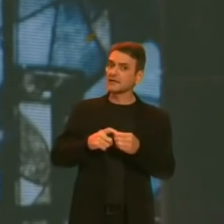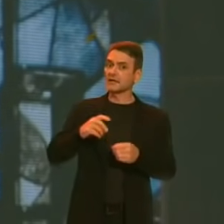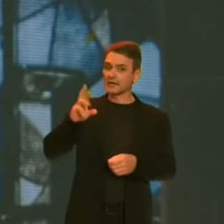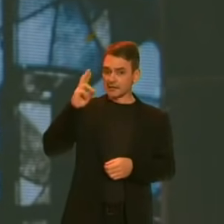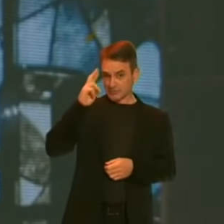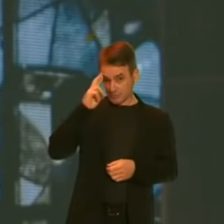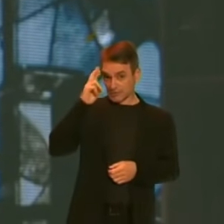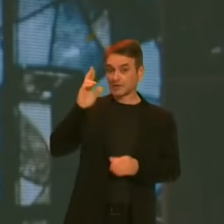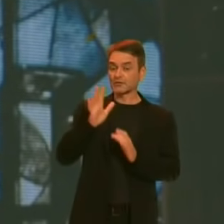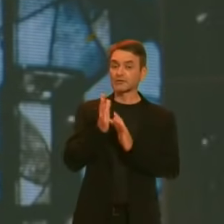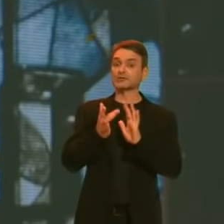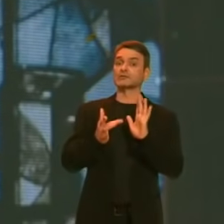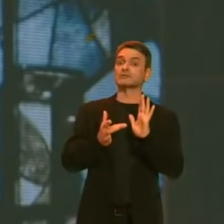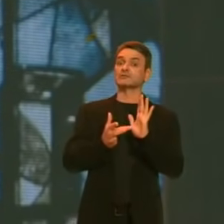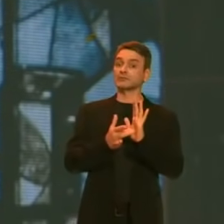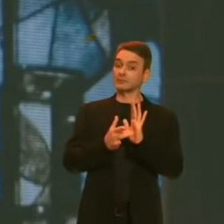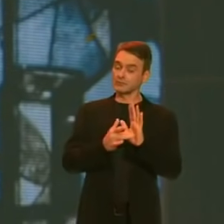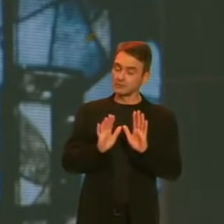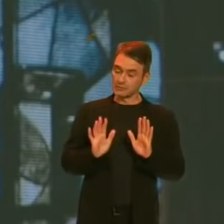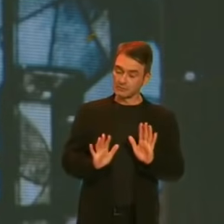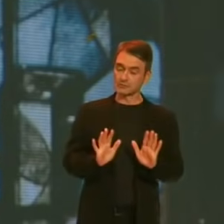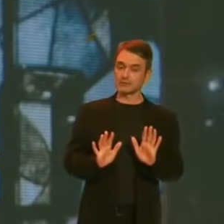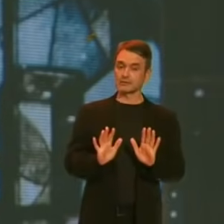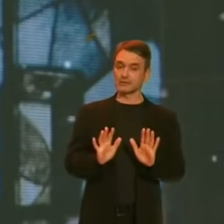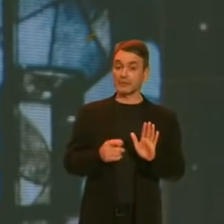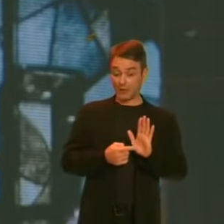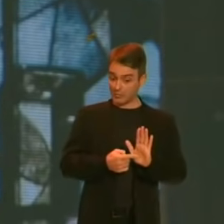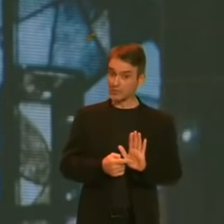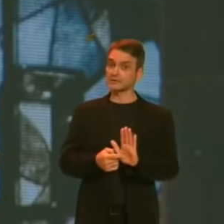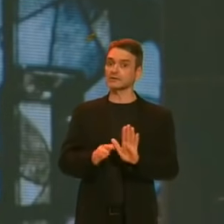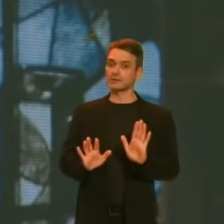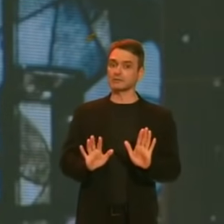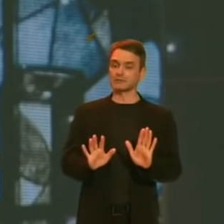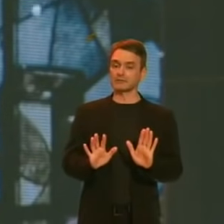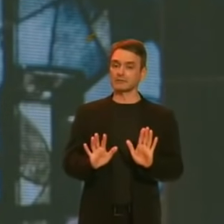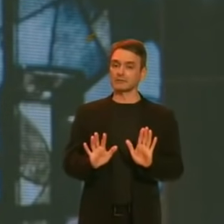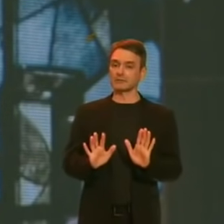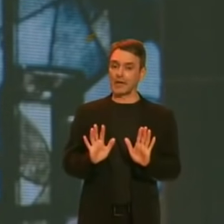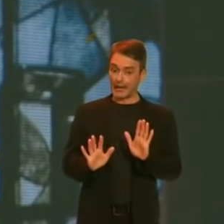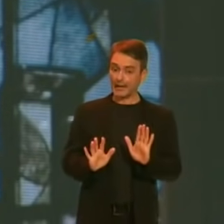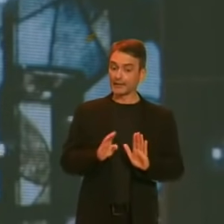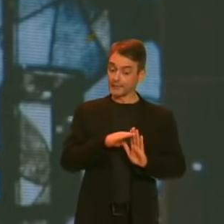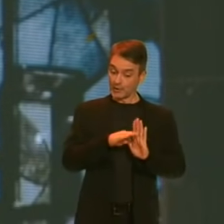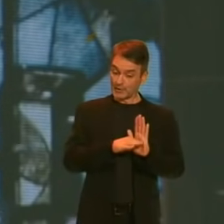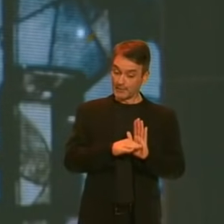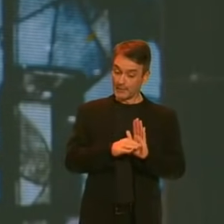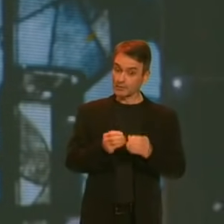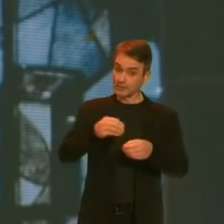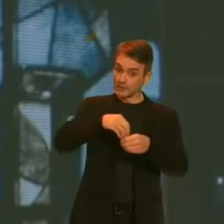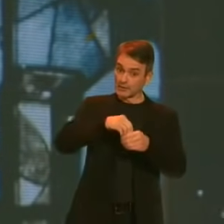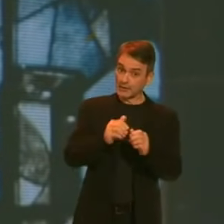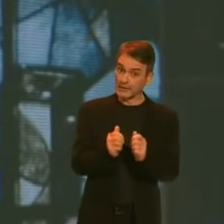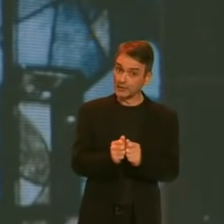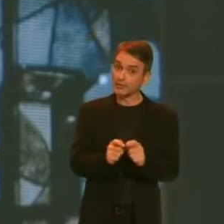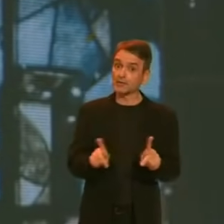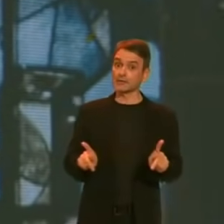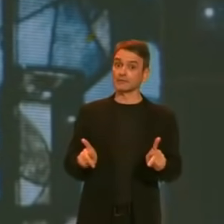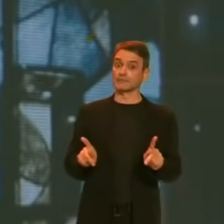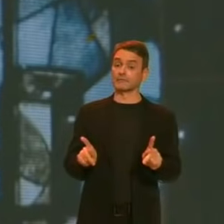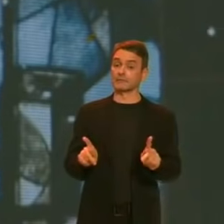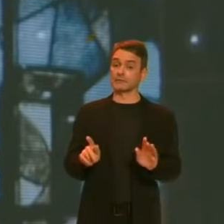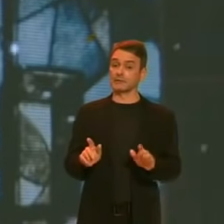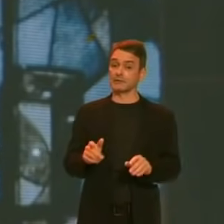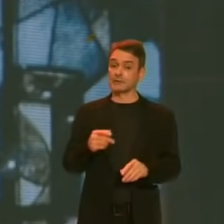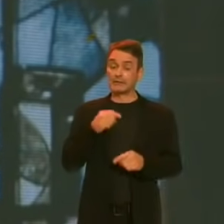do Senhor Jesus, e aquilo que está previsto, está programado, que ninguém vai conseguir segurar,